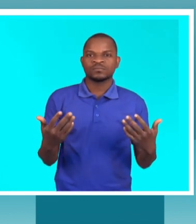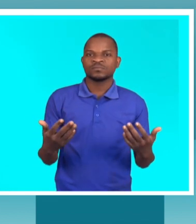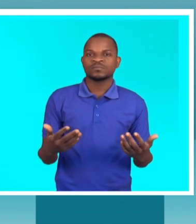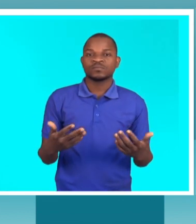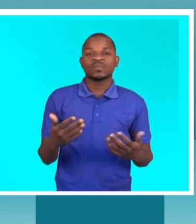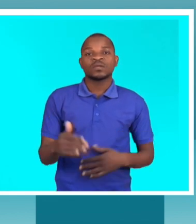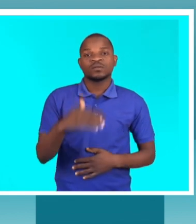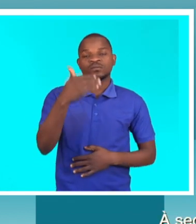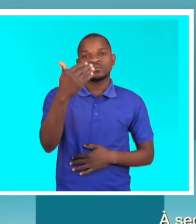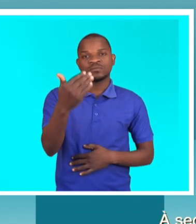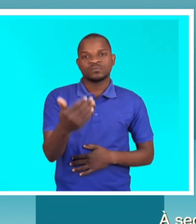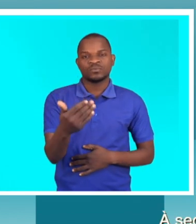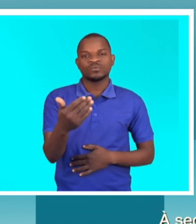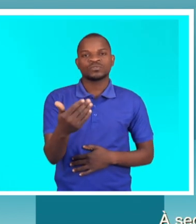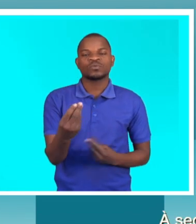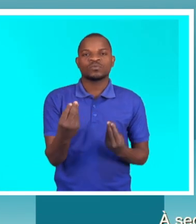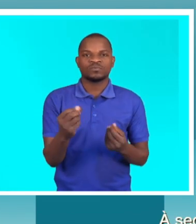A seguir.